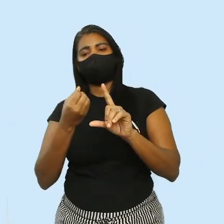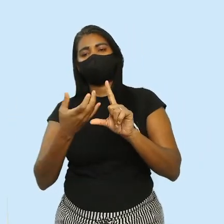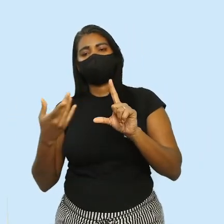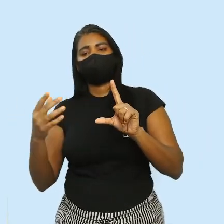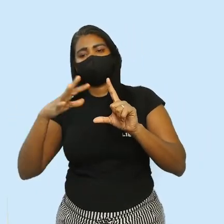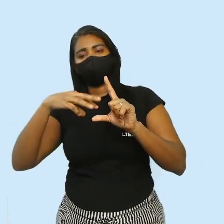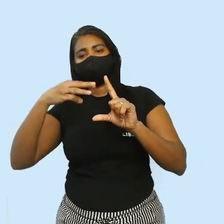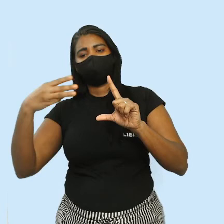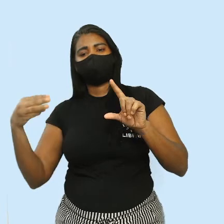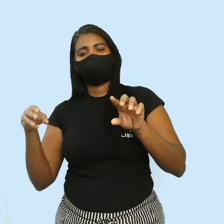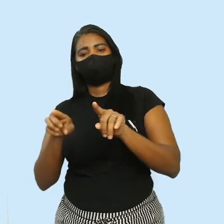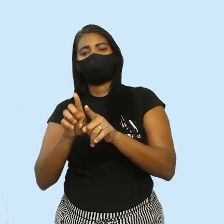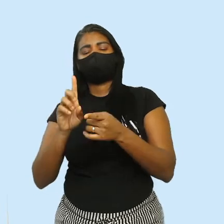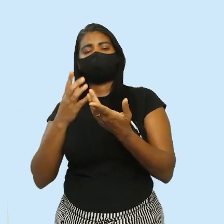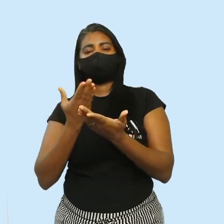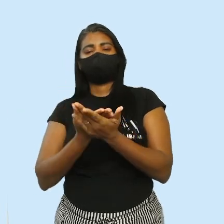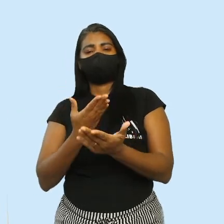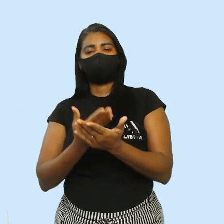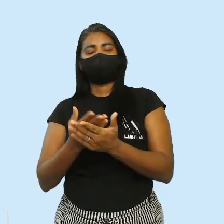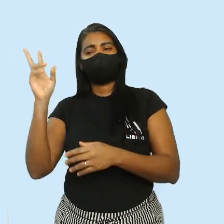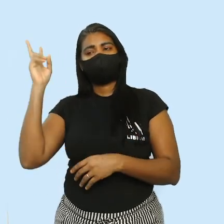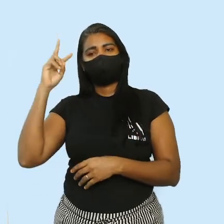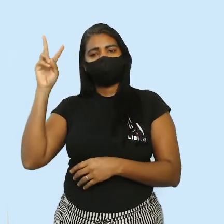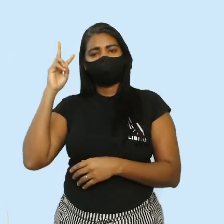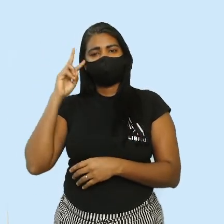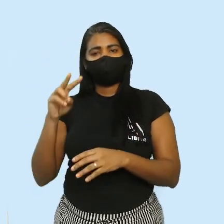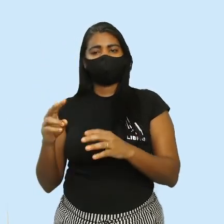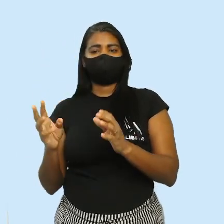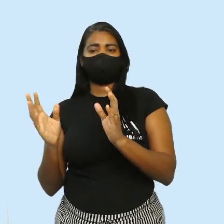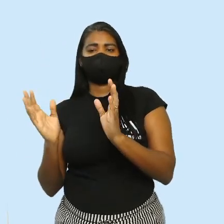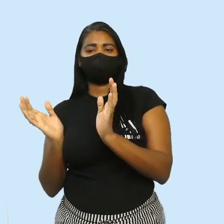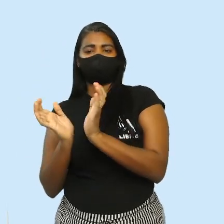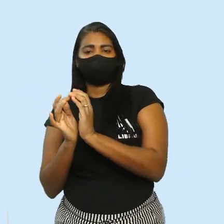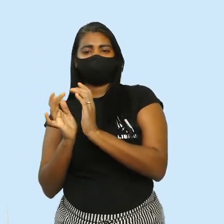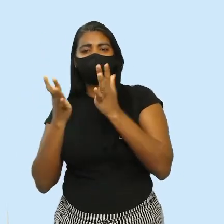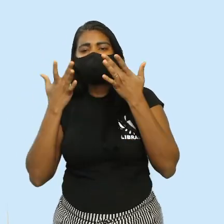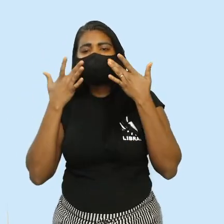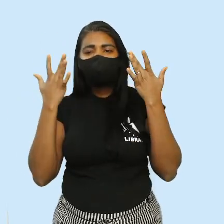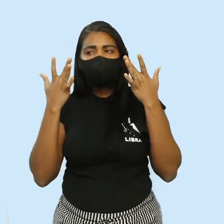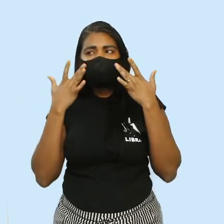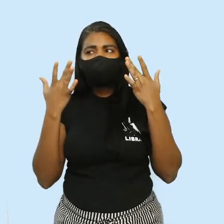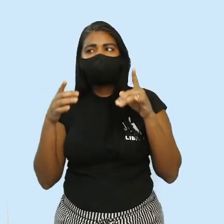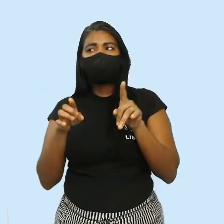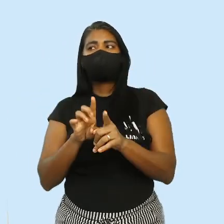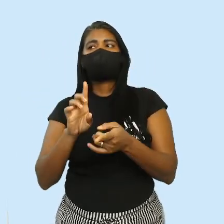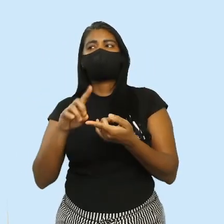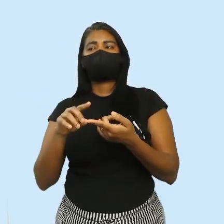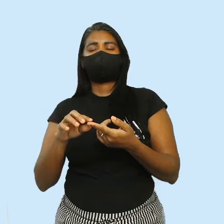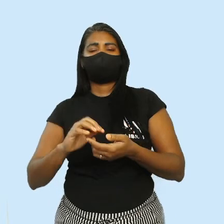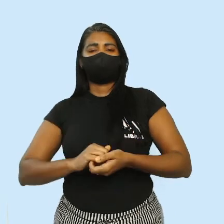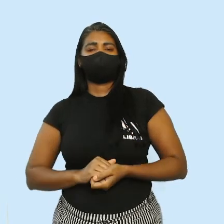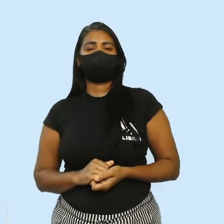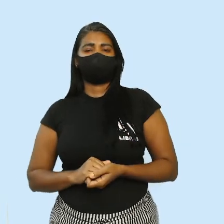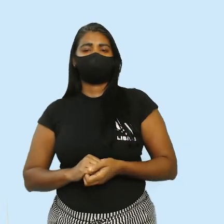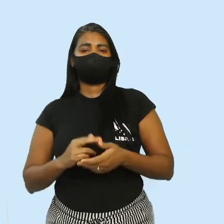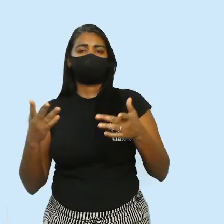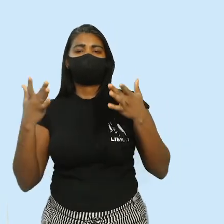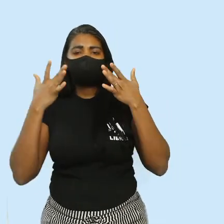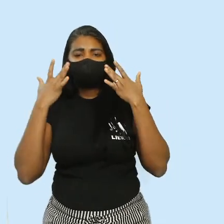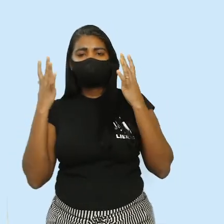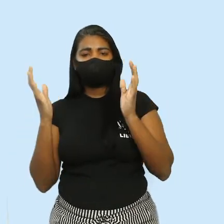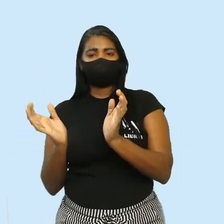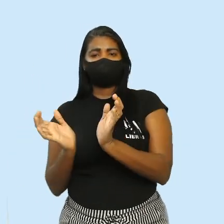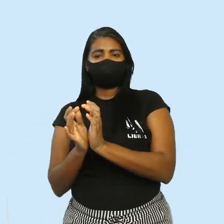engano, lá na nossa aula sobre a história do teatro pernambucano, a gente falou que o grupo Magilute é um dos grupos de teatro